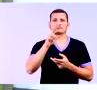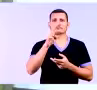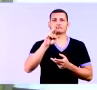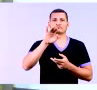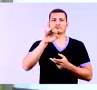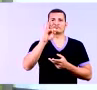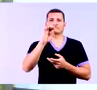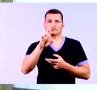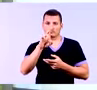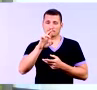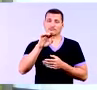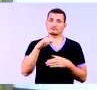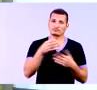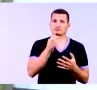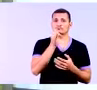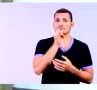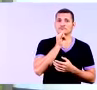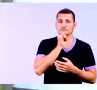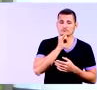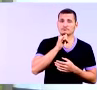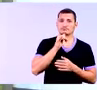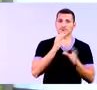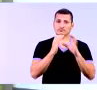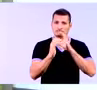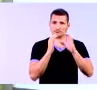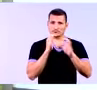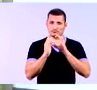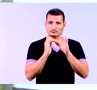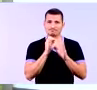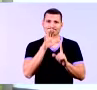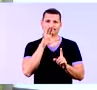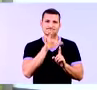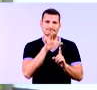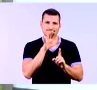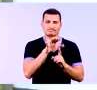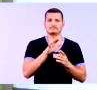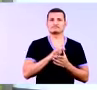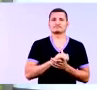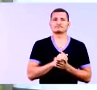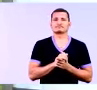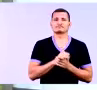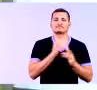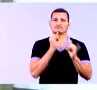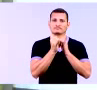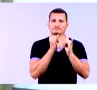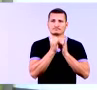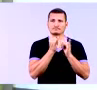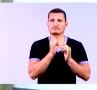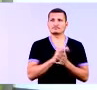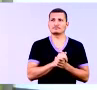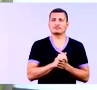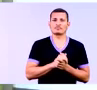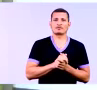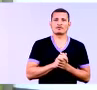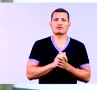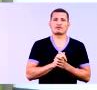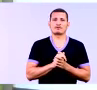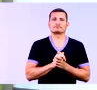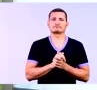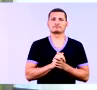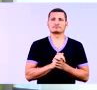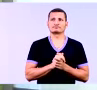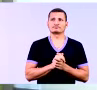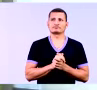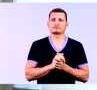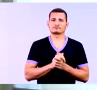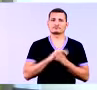modelos de comunicação passam a influenciar a informação, a mídia de uma forma geral.